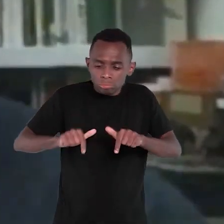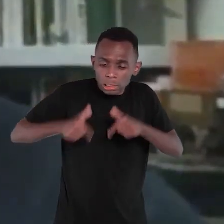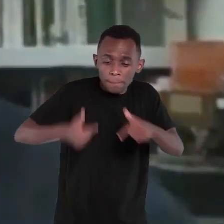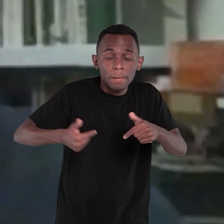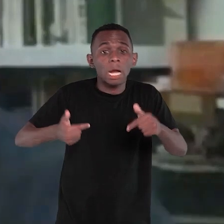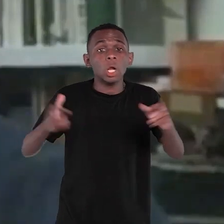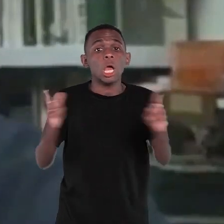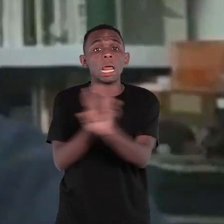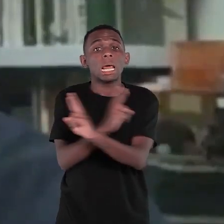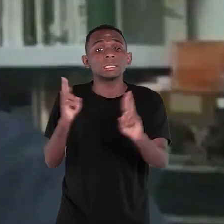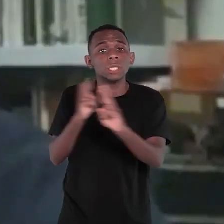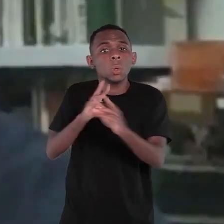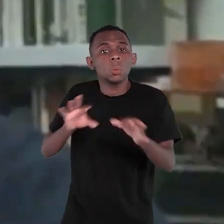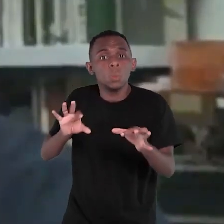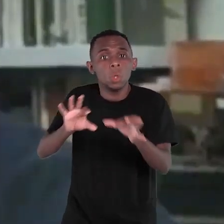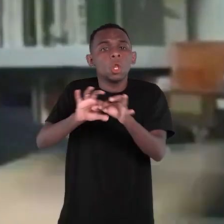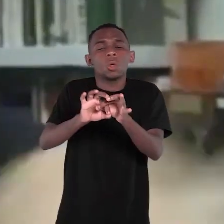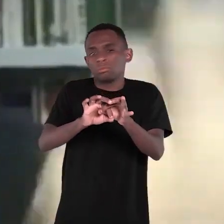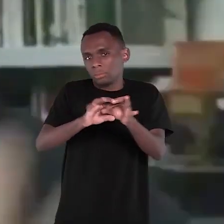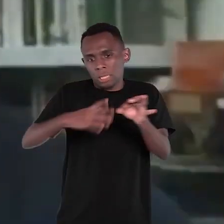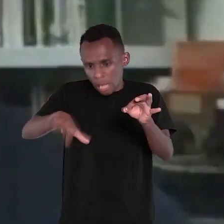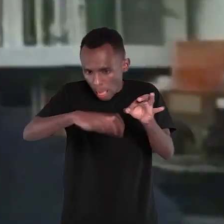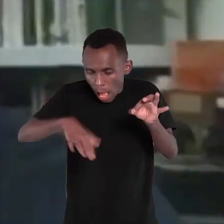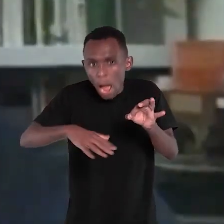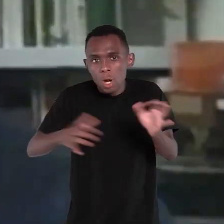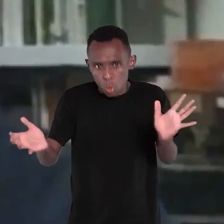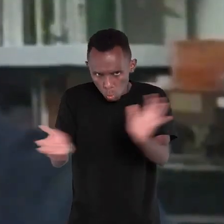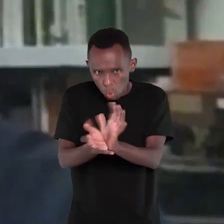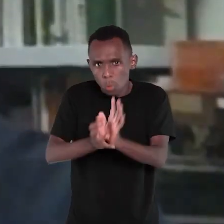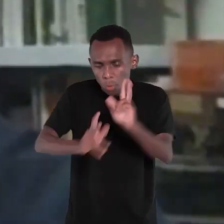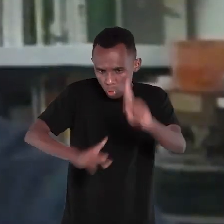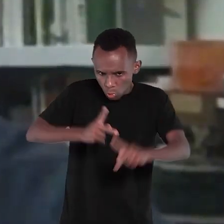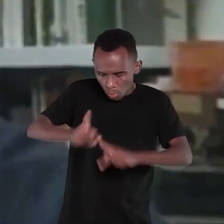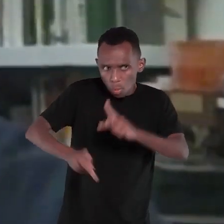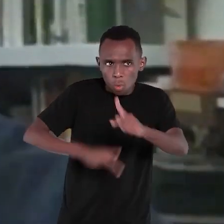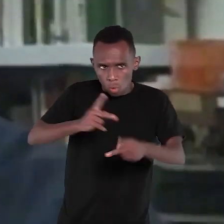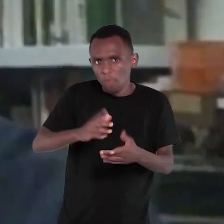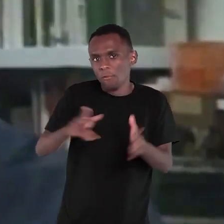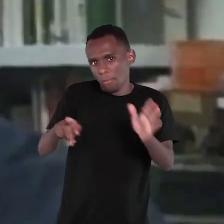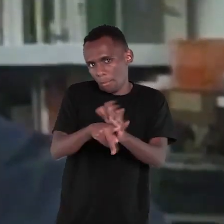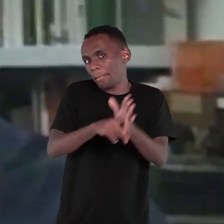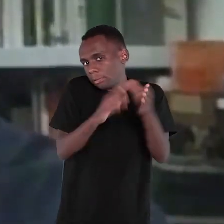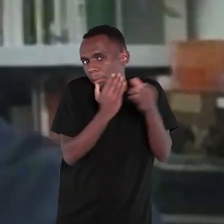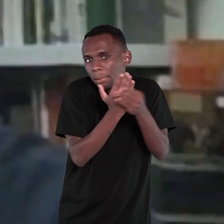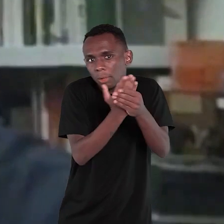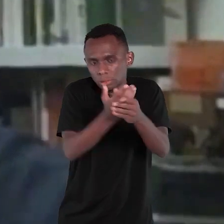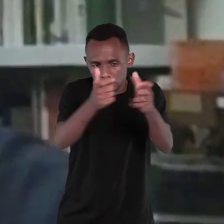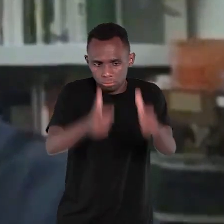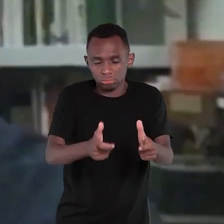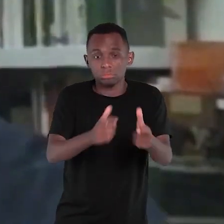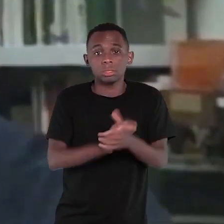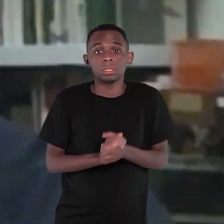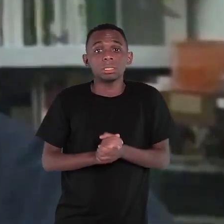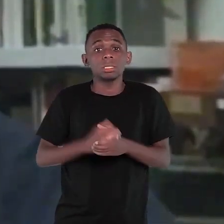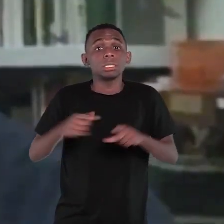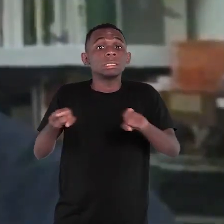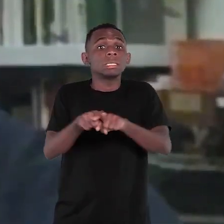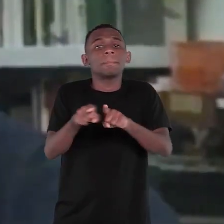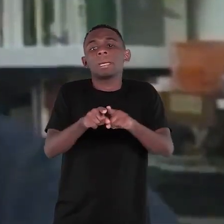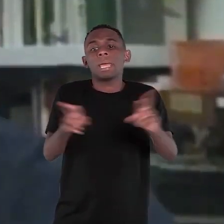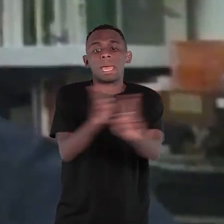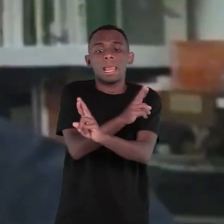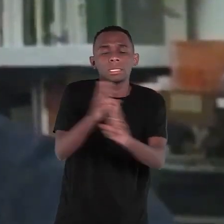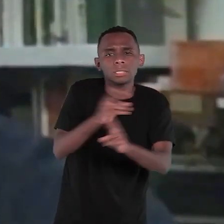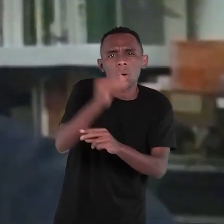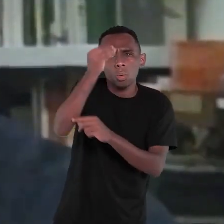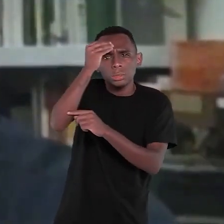ações ligadas à comunidade, evidentemente, a qual a biblioteca cerca, e ligadas à questão